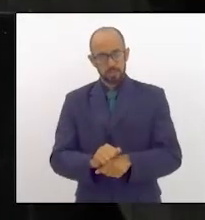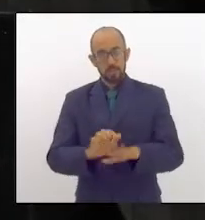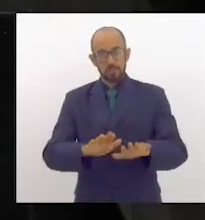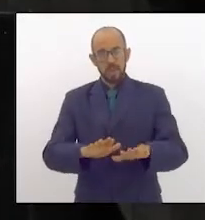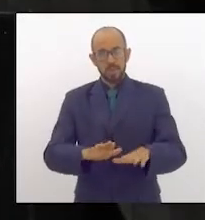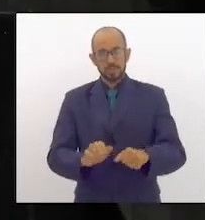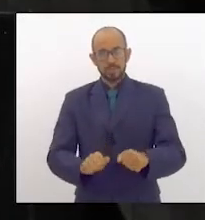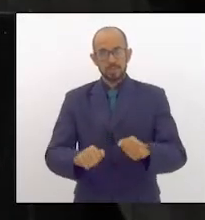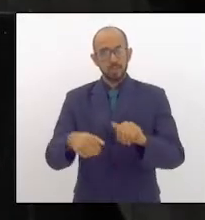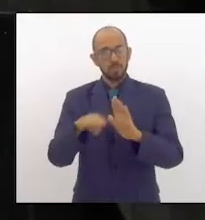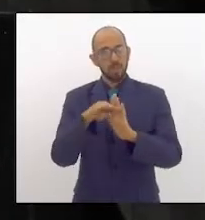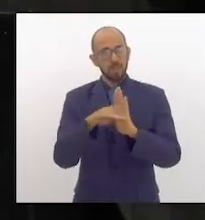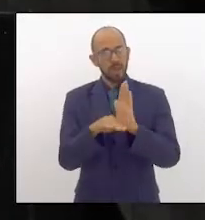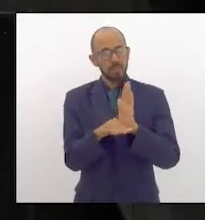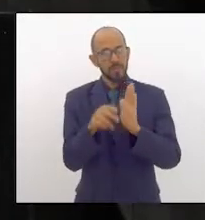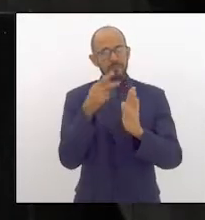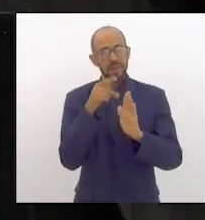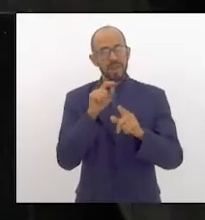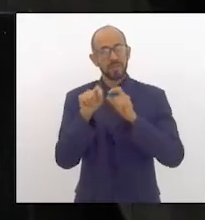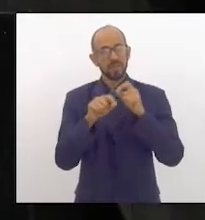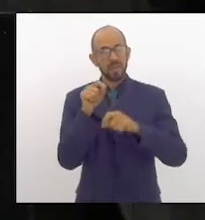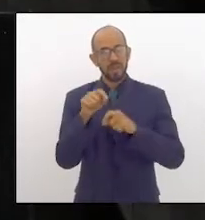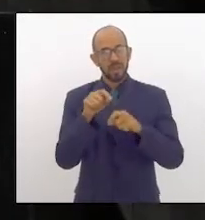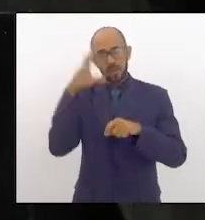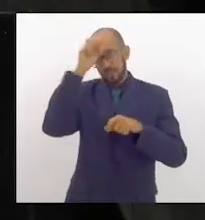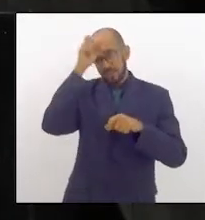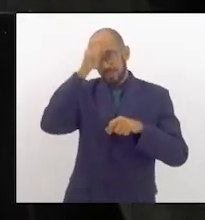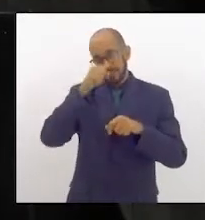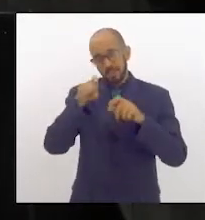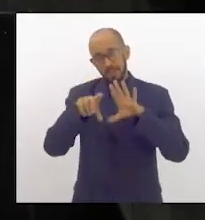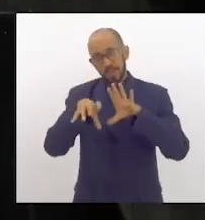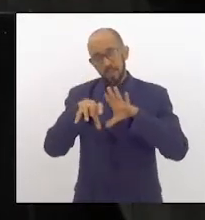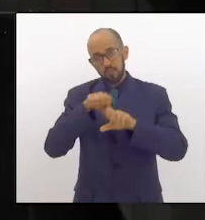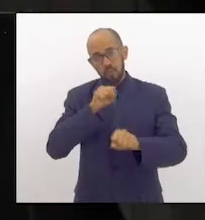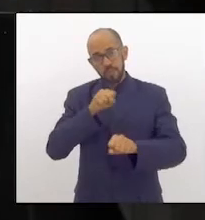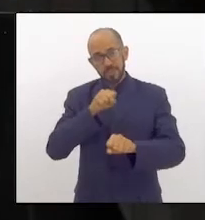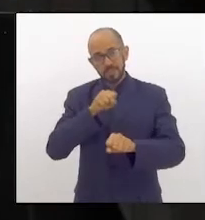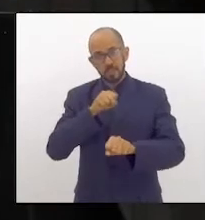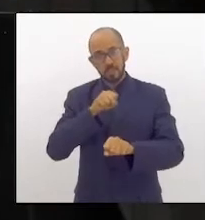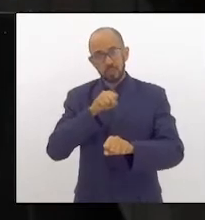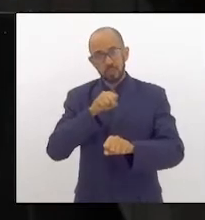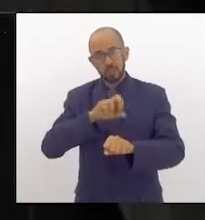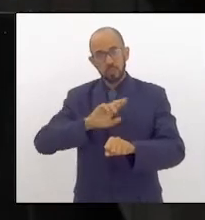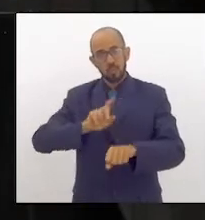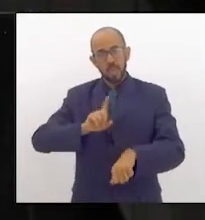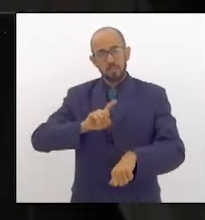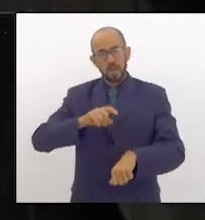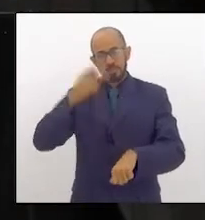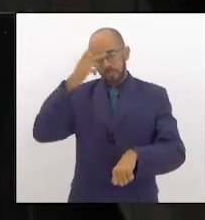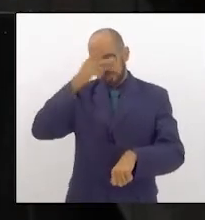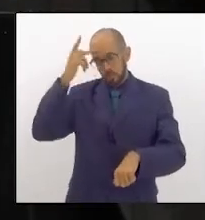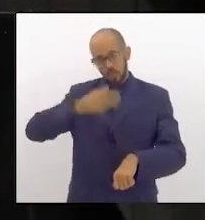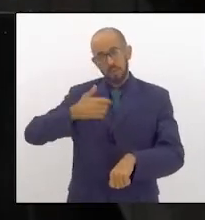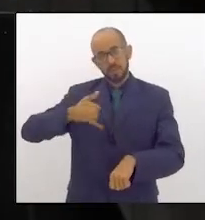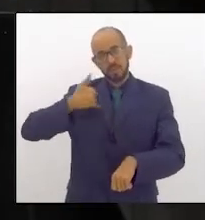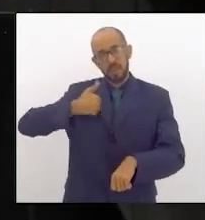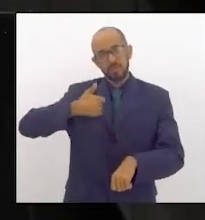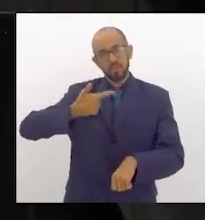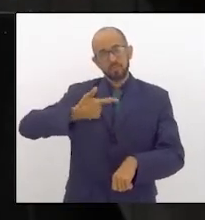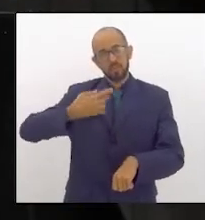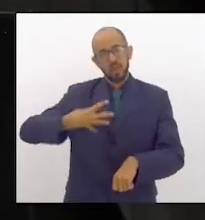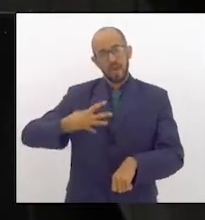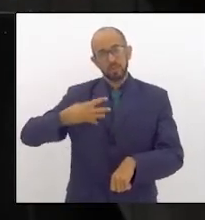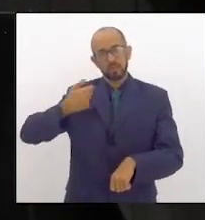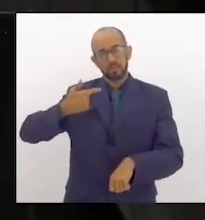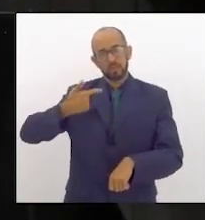jovem aprendiz é para quem está em processo de formação no ensino fundamental o professor de 24 25 anos que ficar nesse programa essa